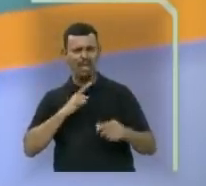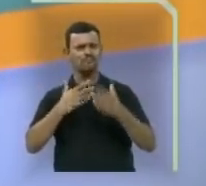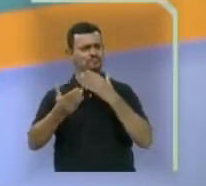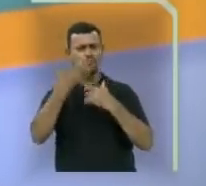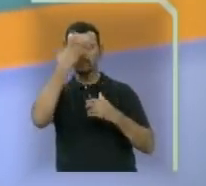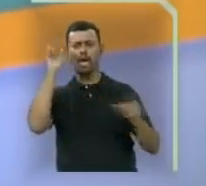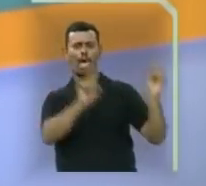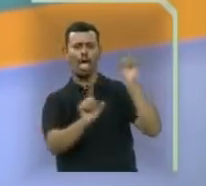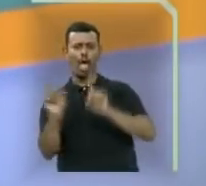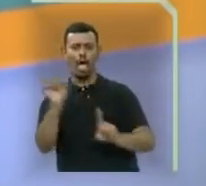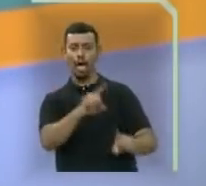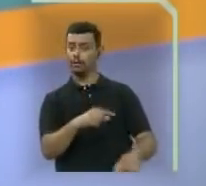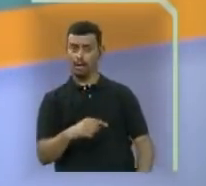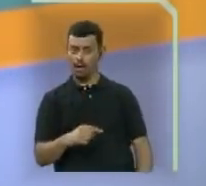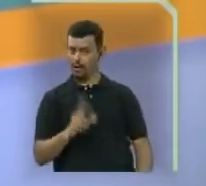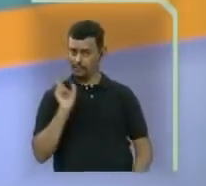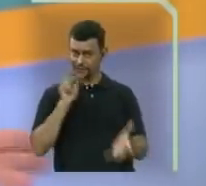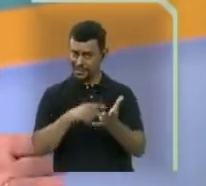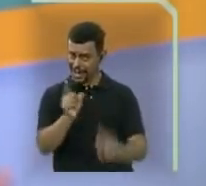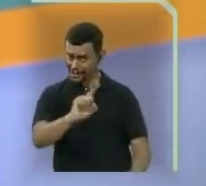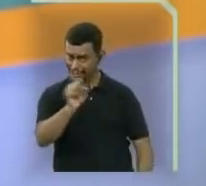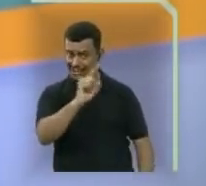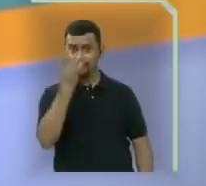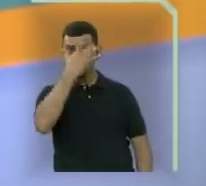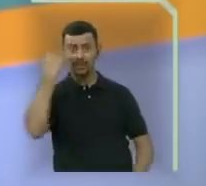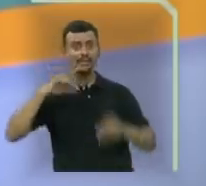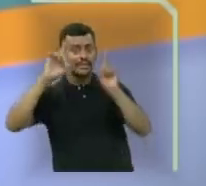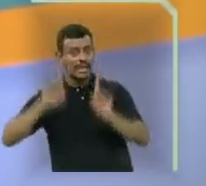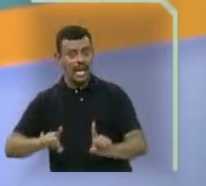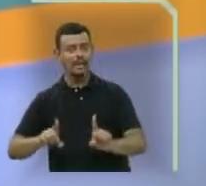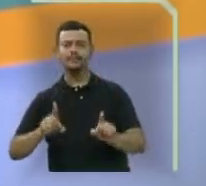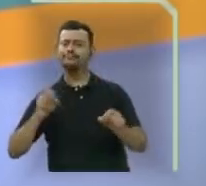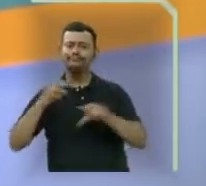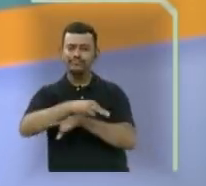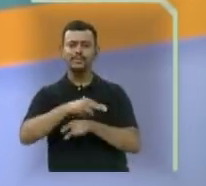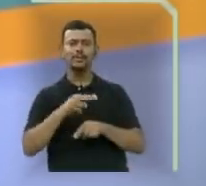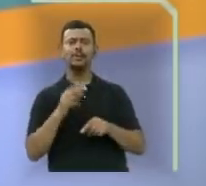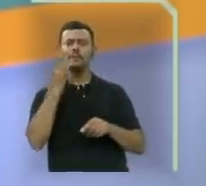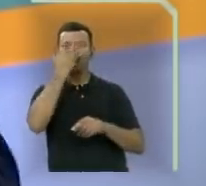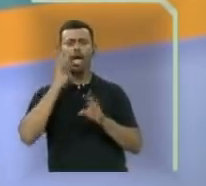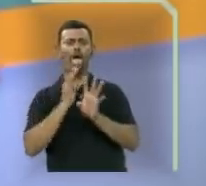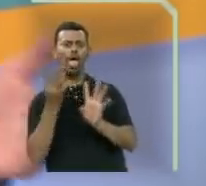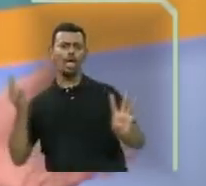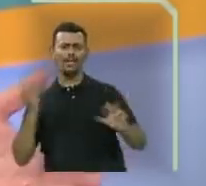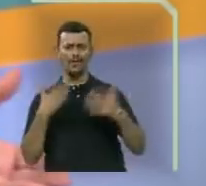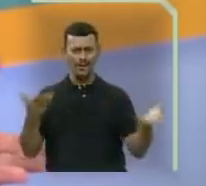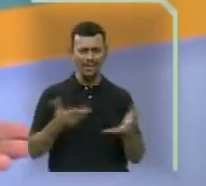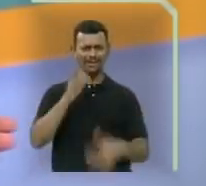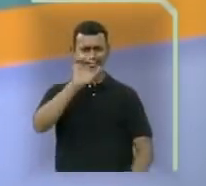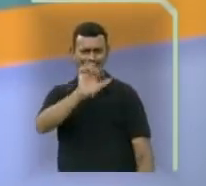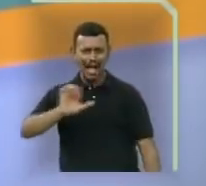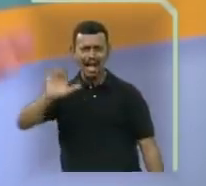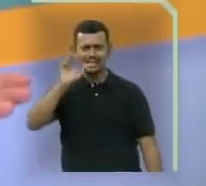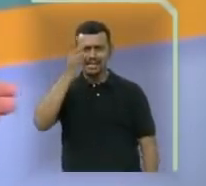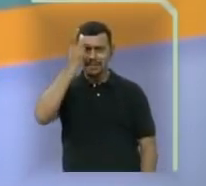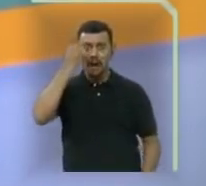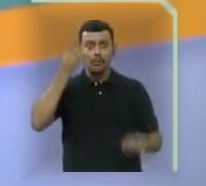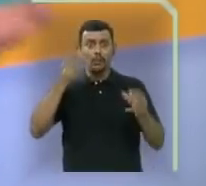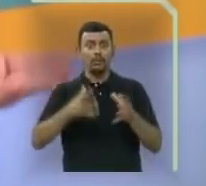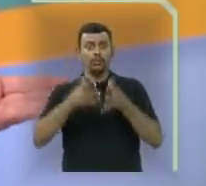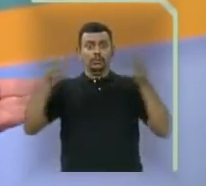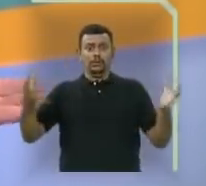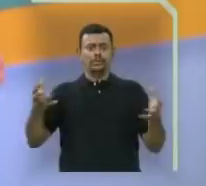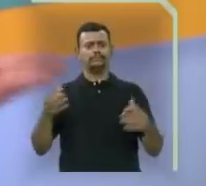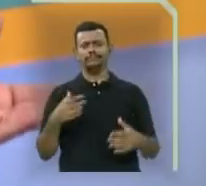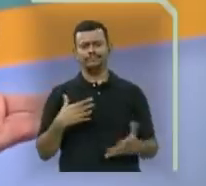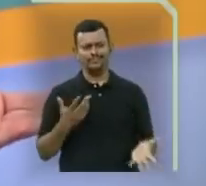deficiência, muitas pessoas ficam nas filas e a gente não pode admitir isso. O Estado de São Paulo é muito grande É um Estado muito poderoso. Ele não tem o direito de deixar